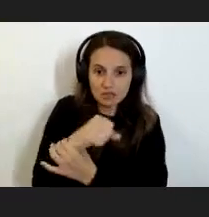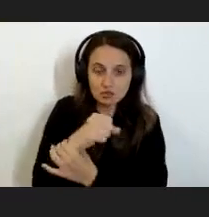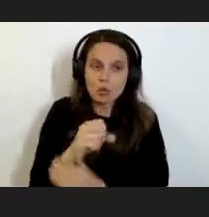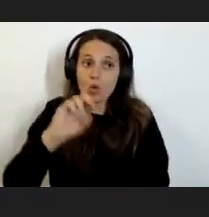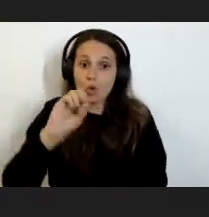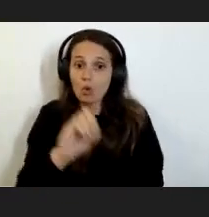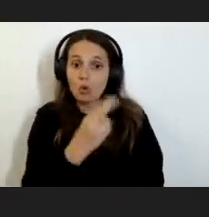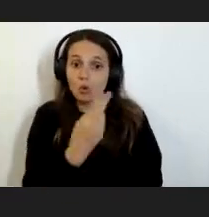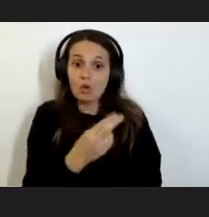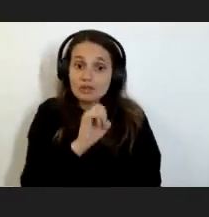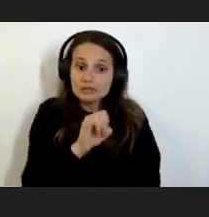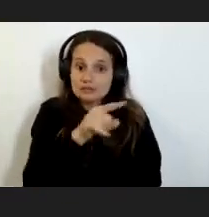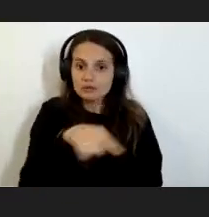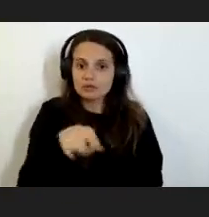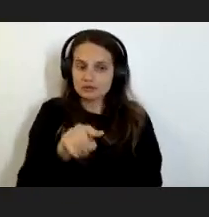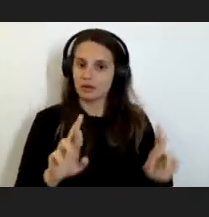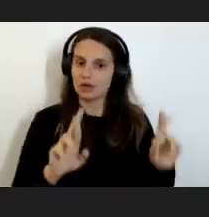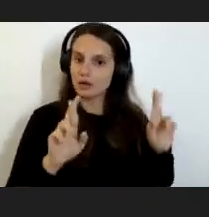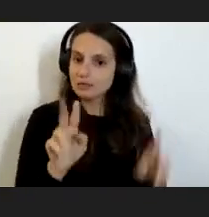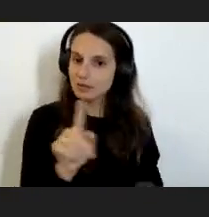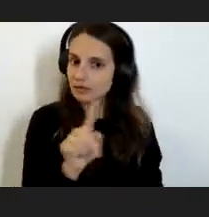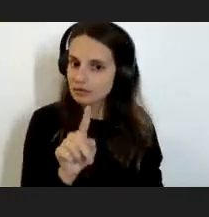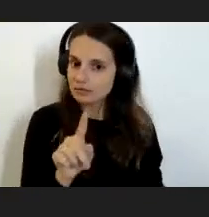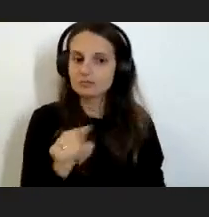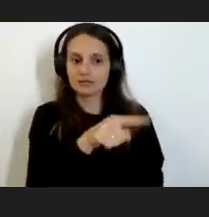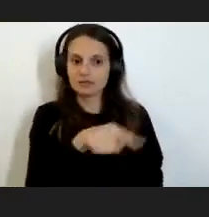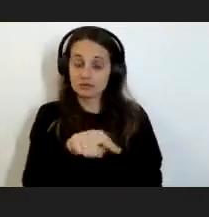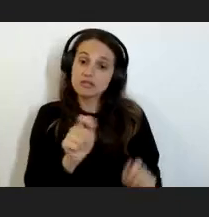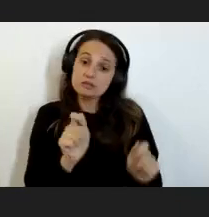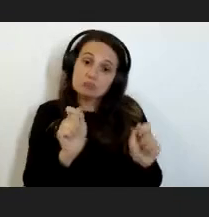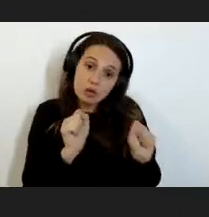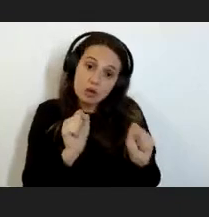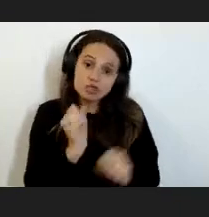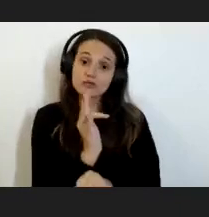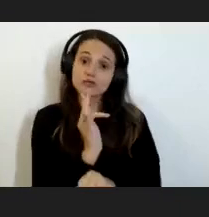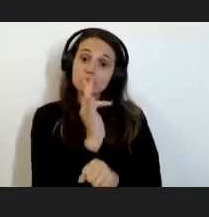Que vocês possam desenvolver no futuro, eu espero que não.